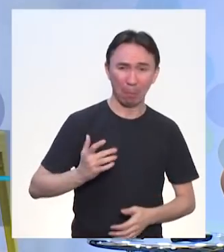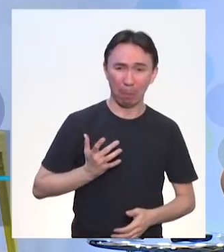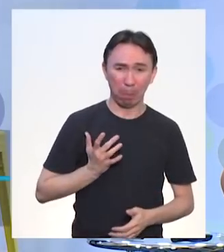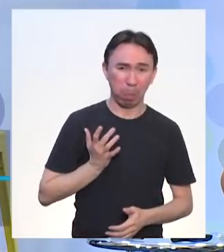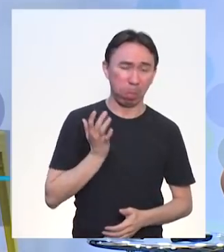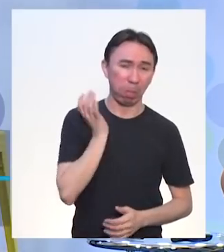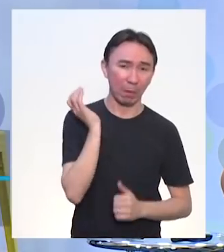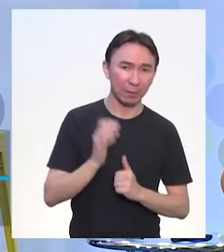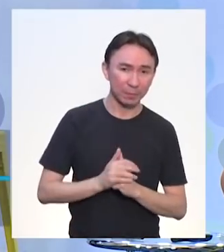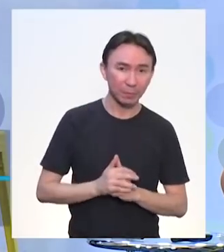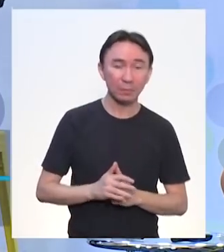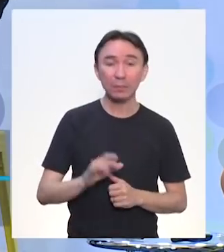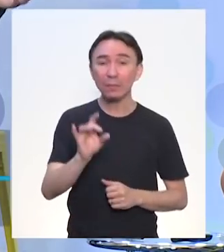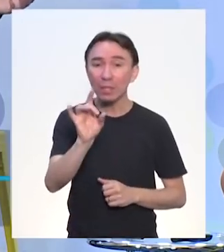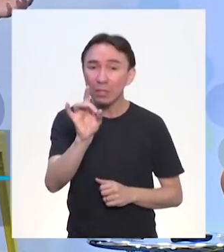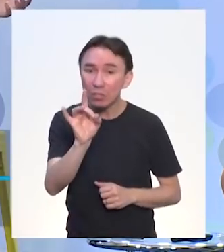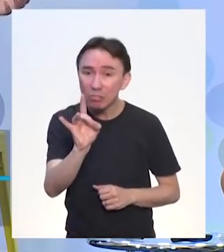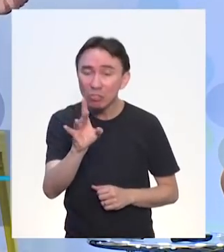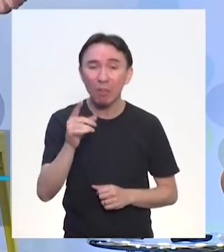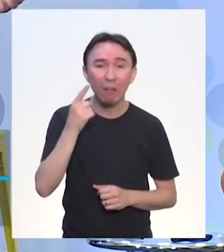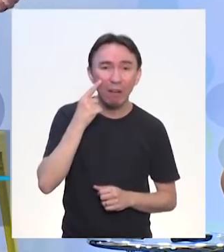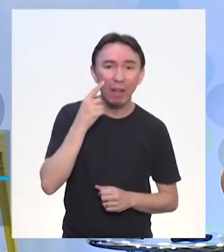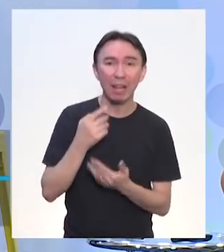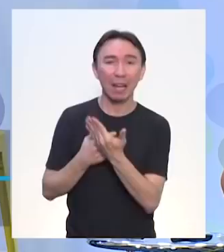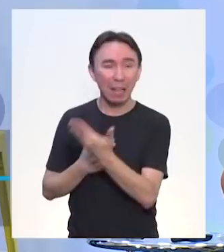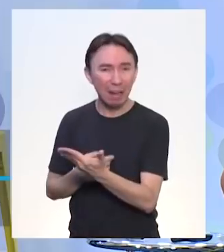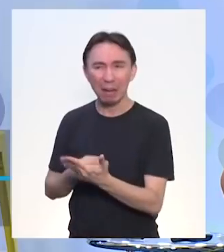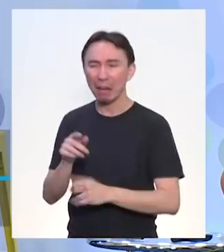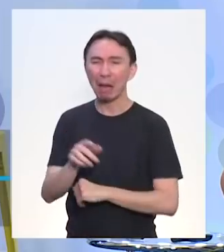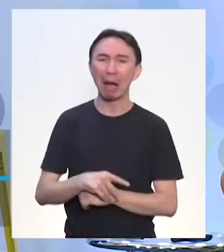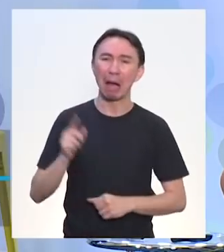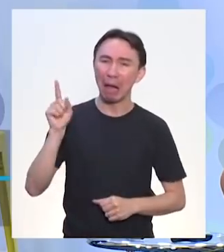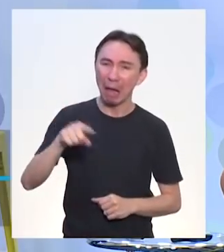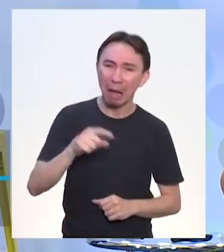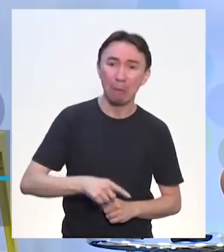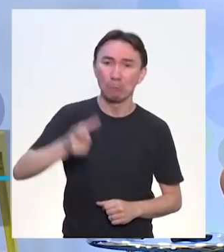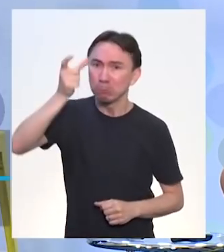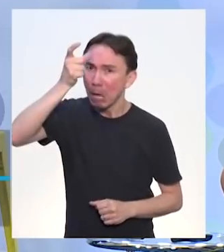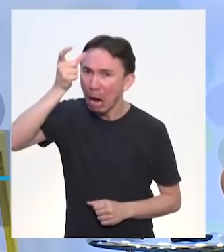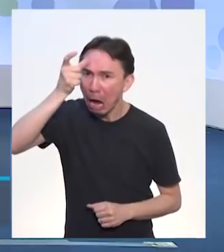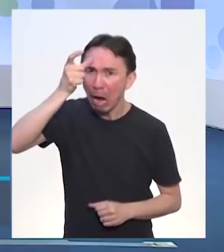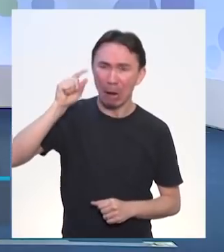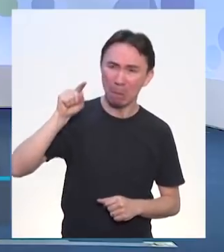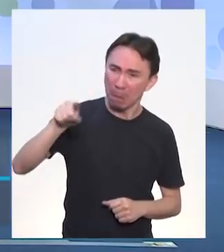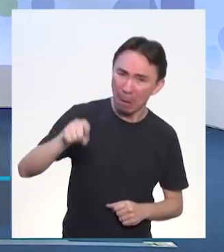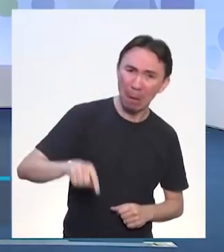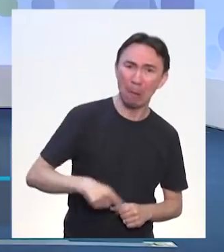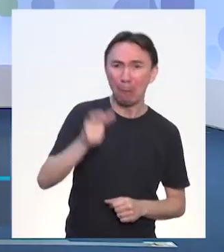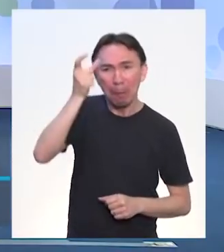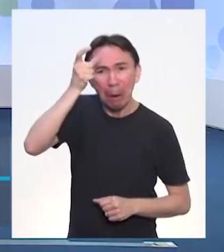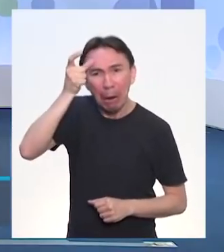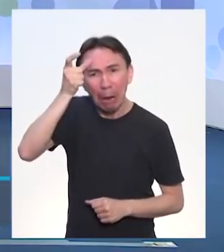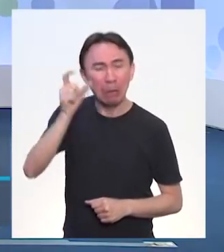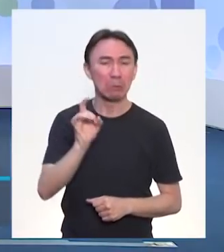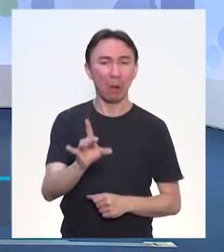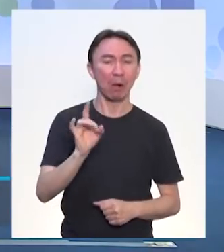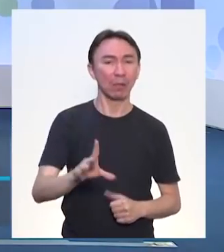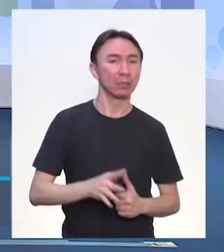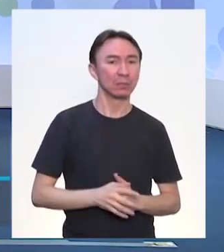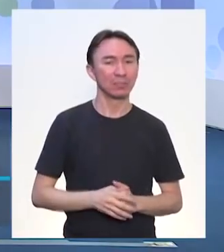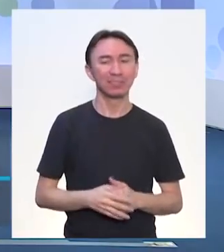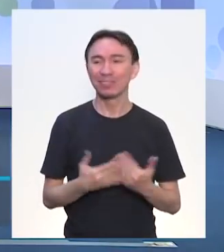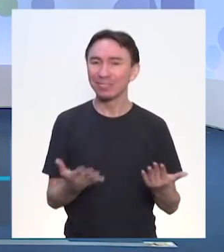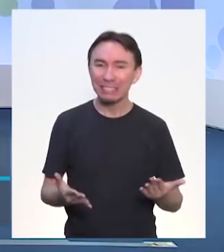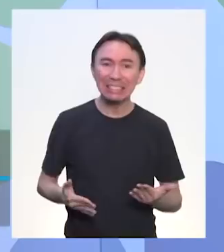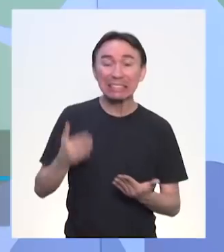demônio, monstro, não ajuda a compreendê-lo. A gente lembra, inclusive, da Hannah Arendt, não é isso, professora? Exato. A gente consegue ver aí que,